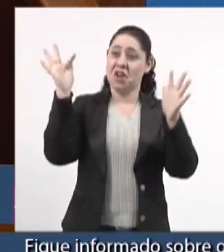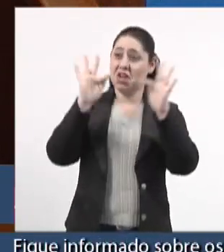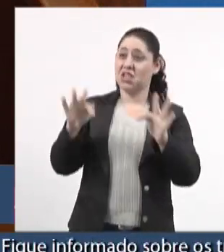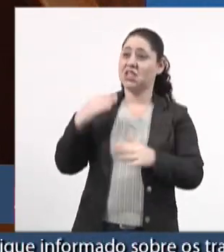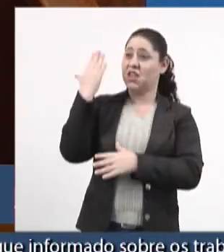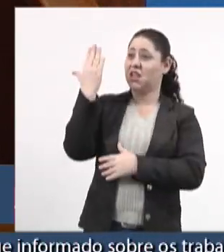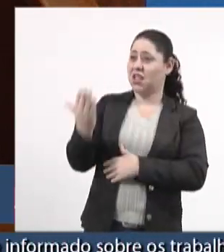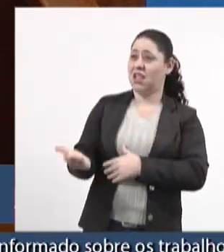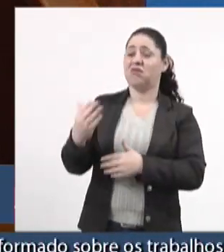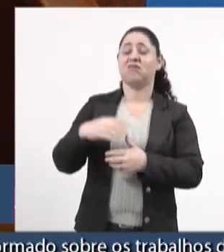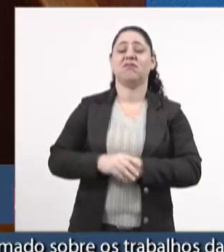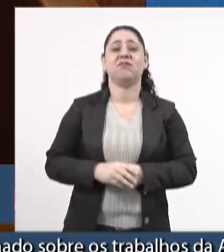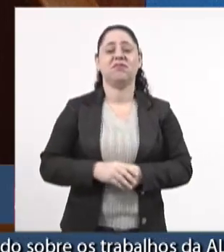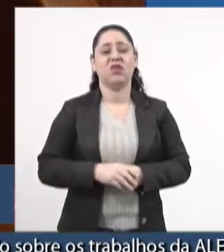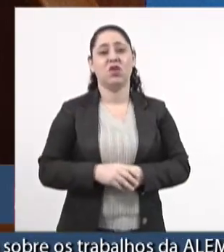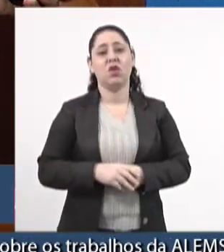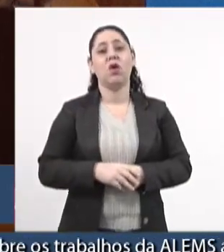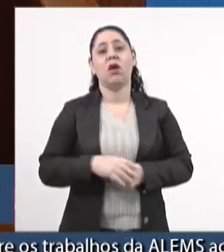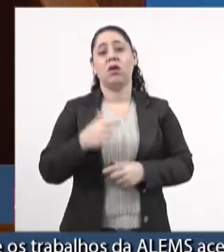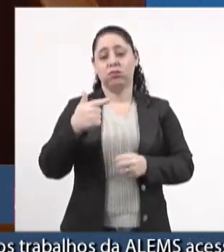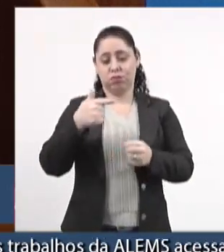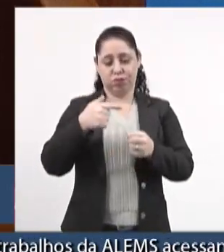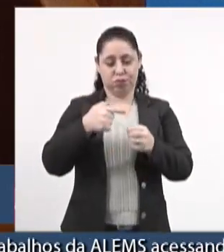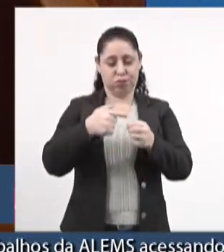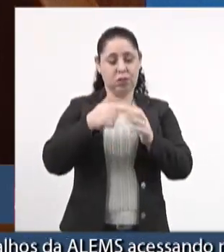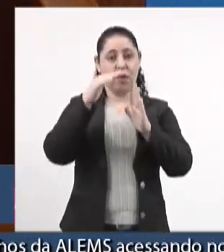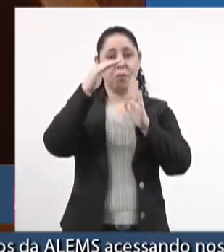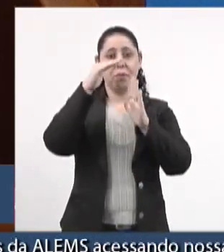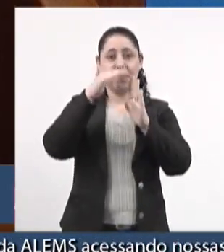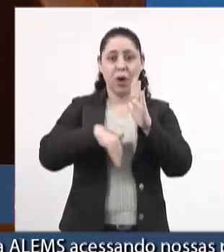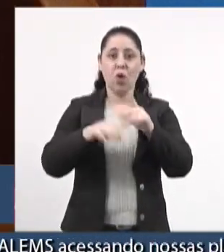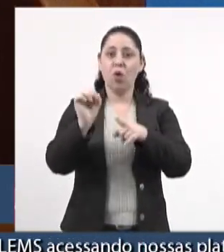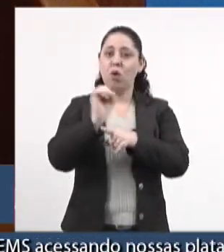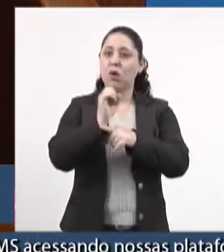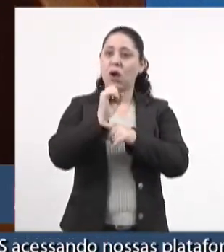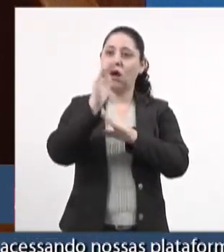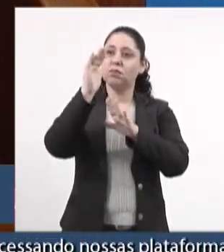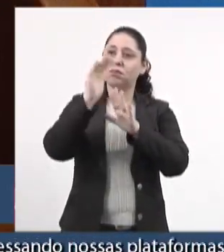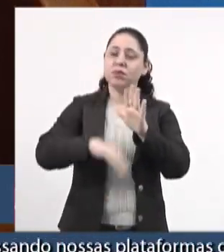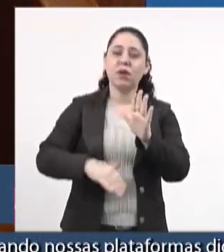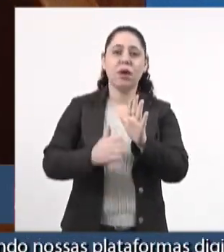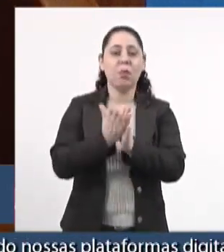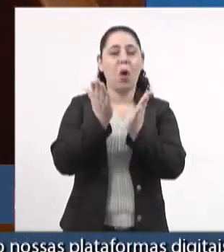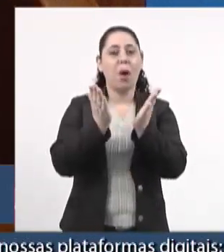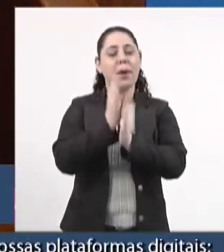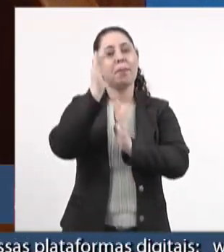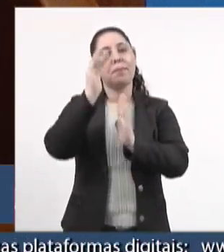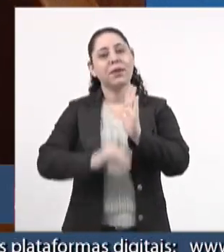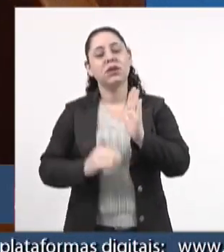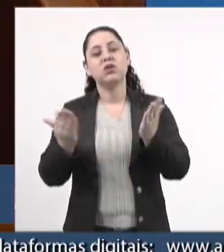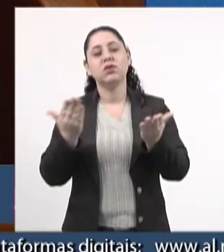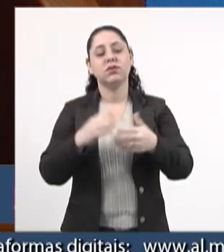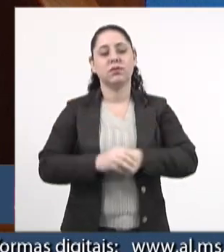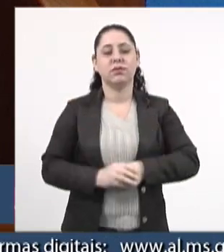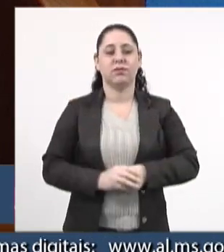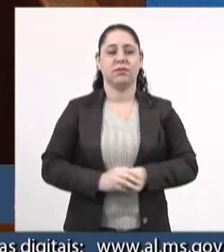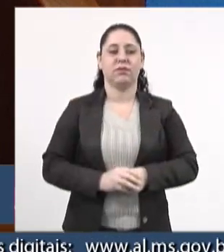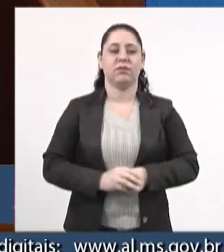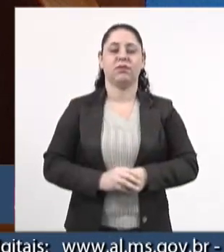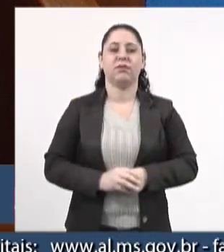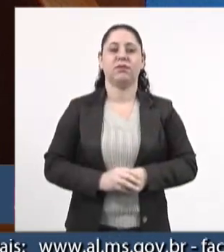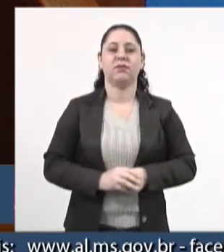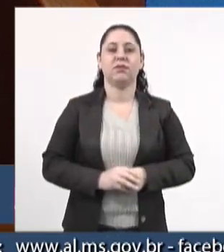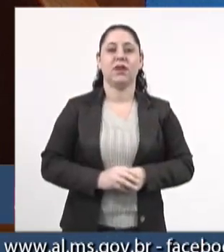felicidade. O combustível caiu, o preço do carro popular barateou.